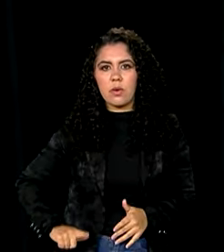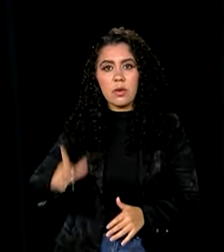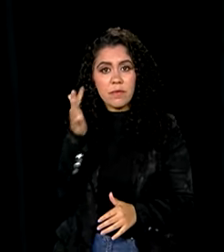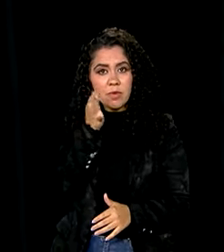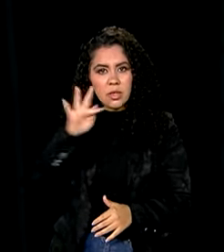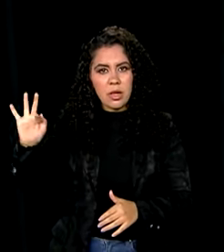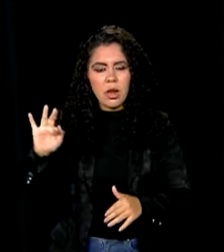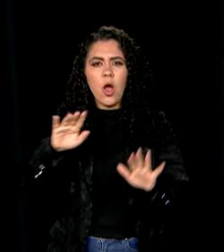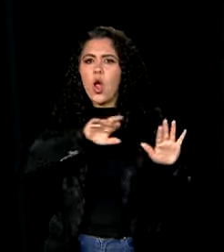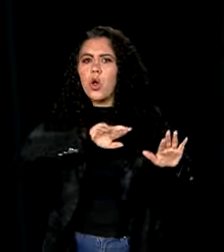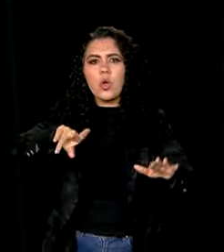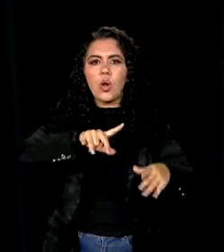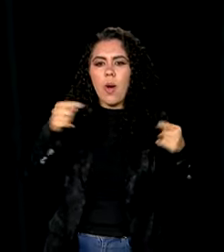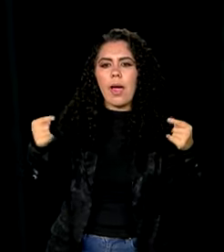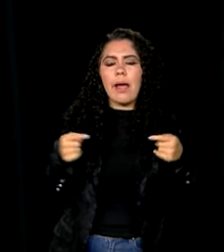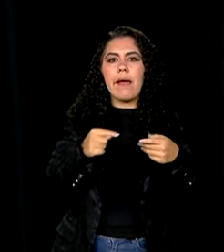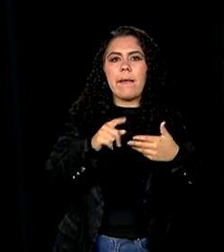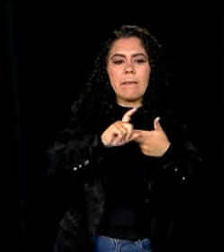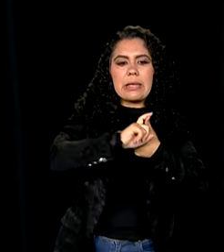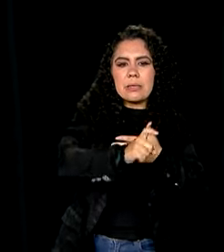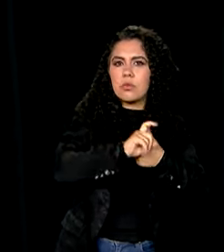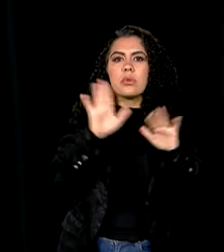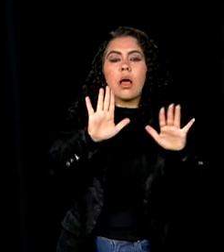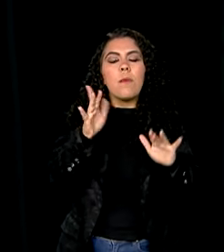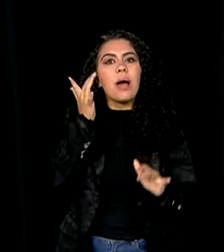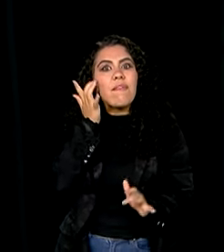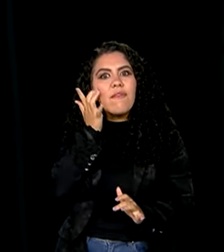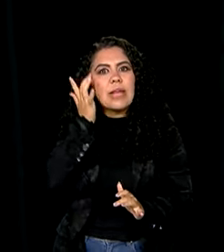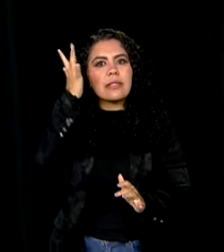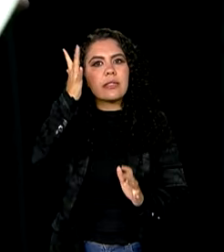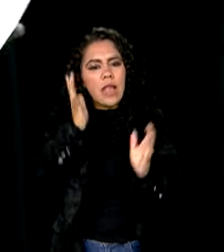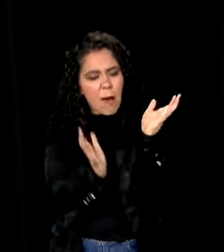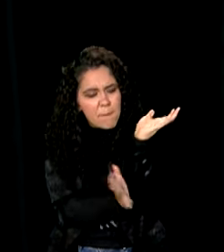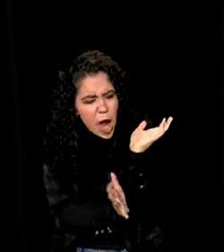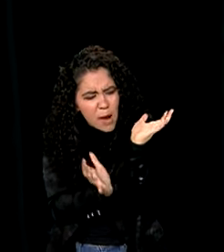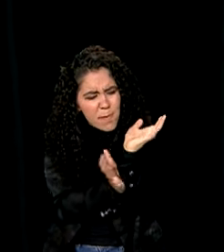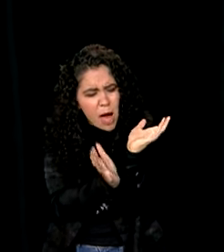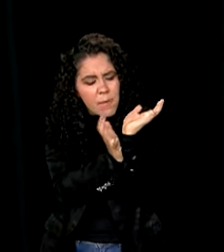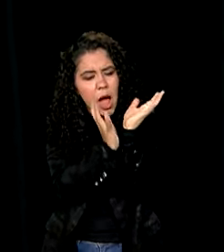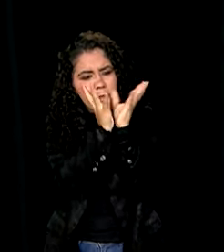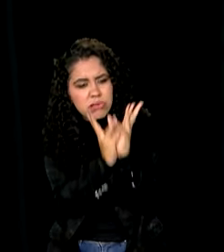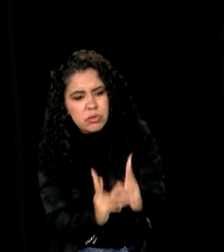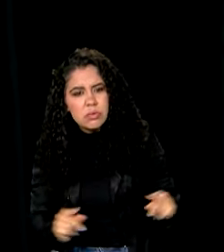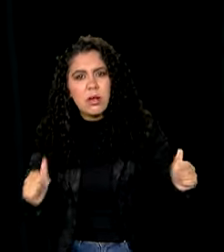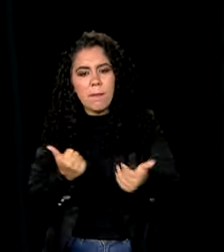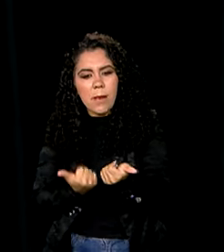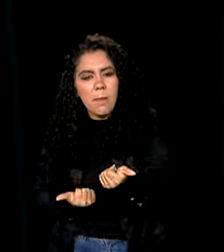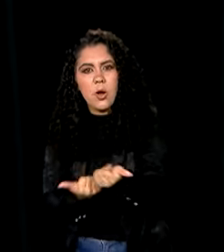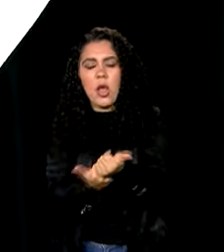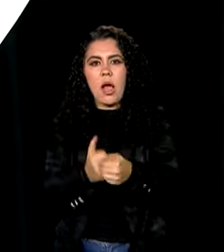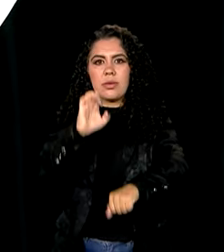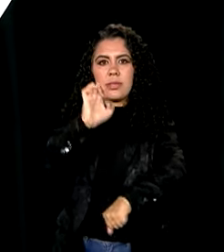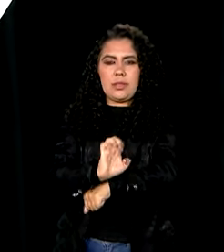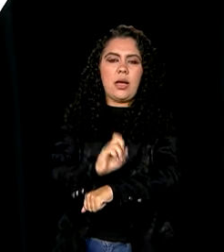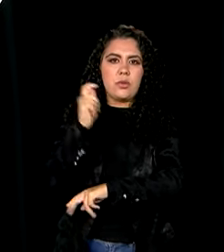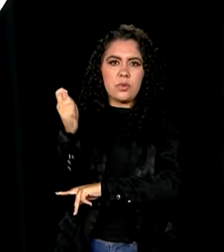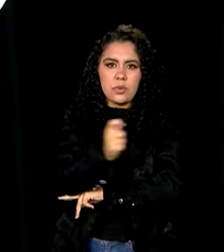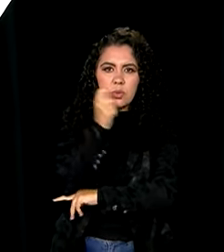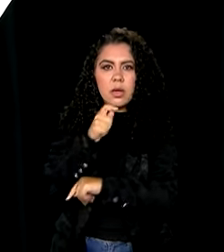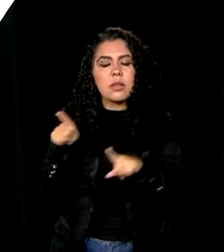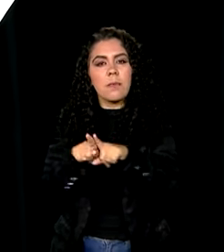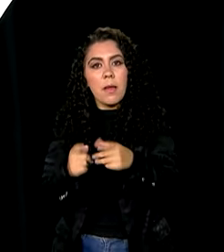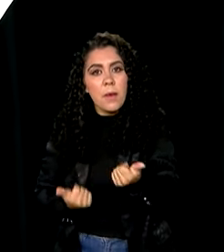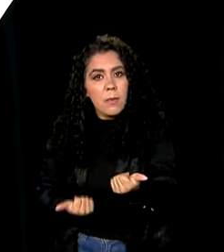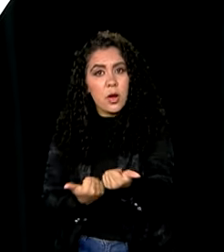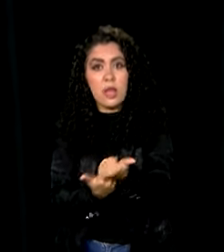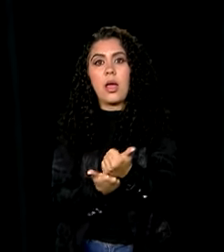executivo, mas para facilitar o trabalho, para apoiar o governo do estado, para apoiar as prefeituras